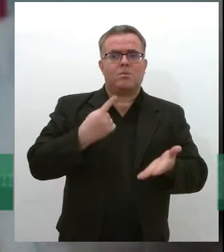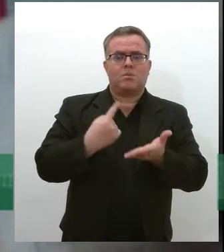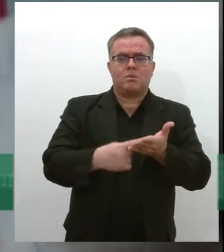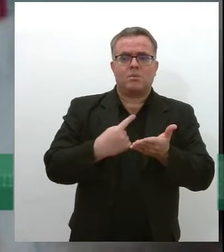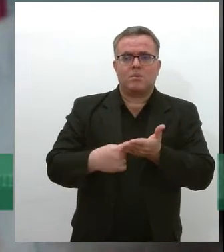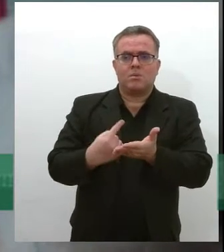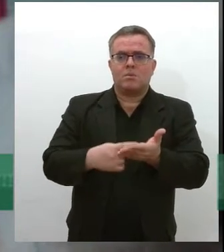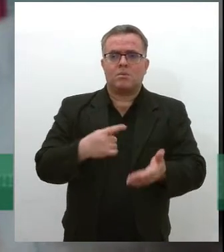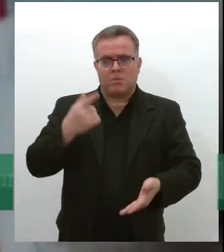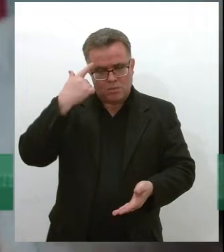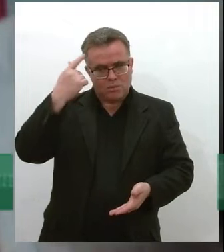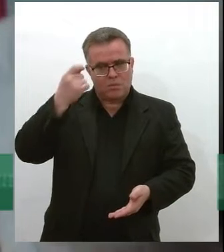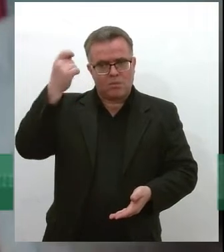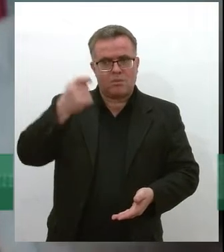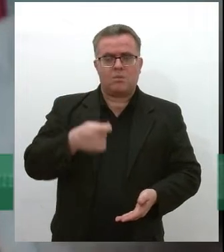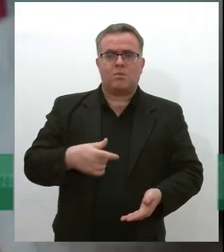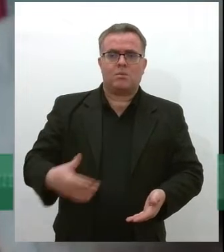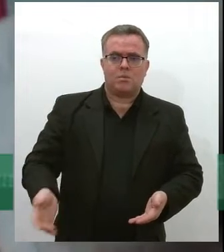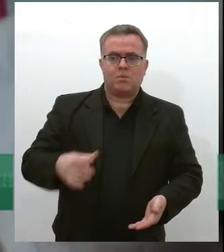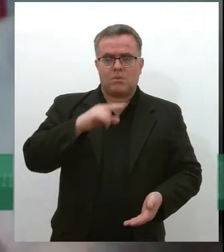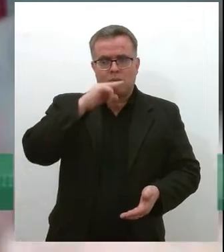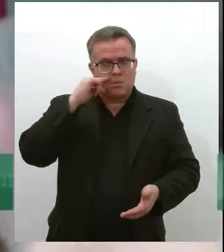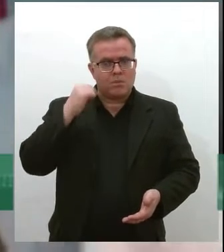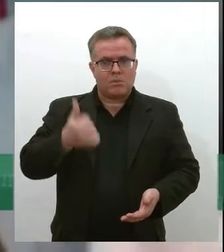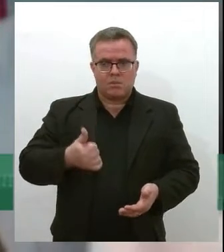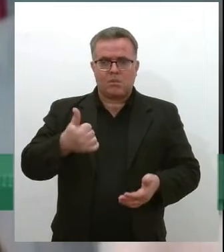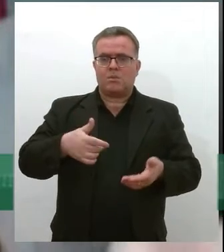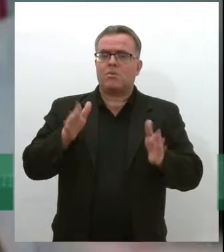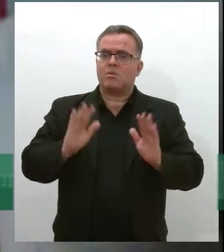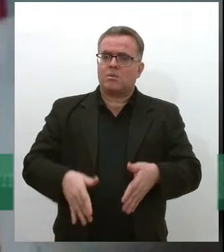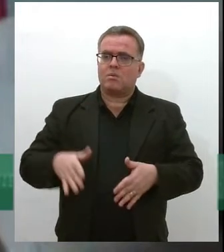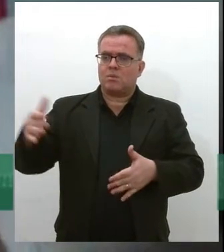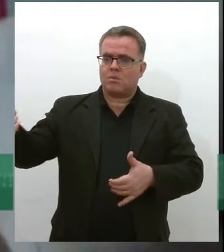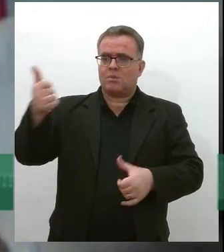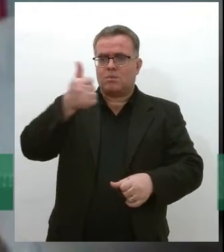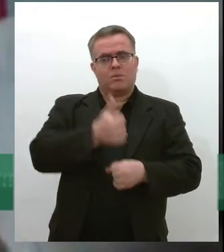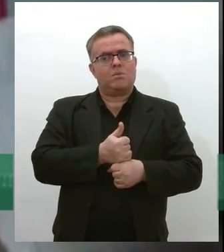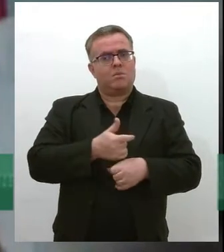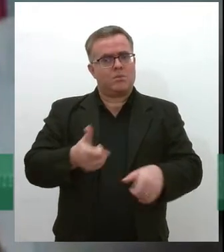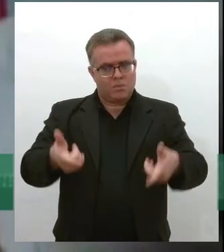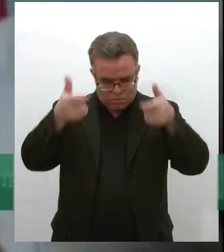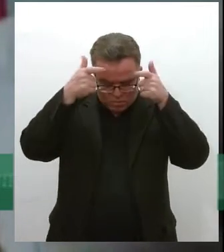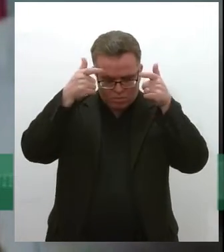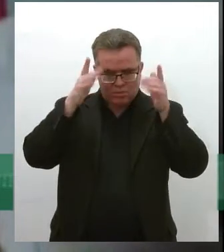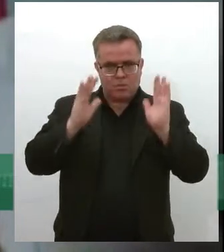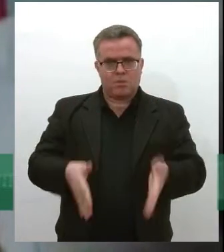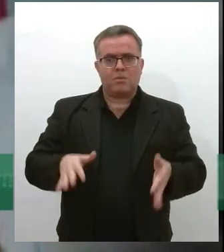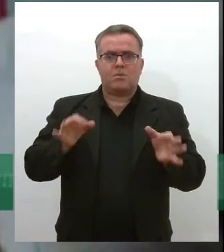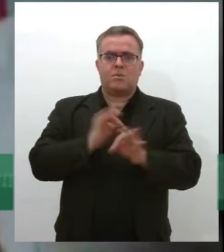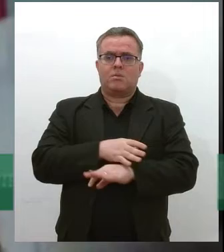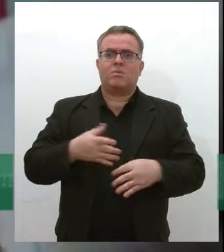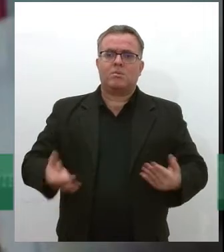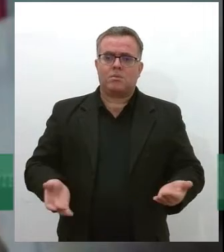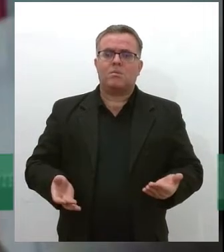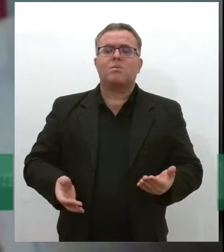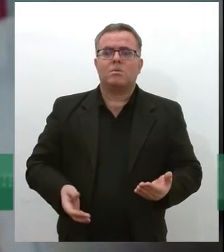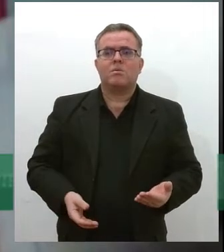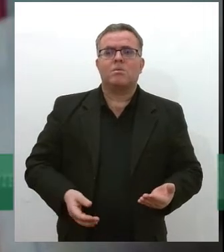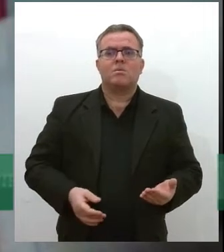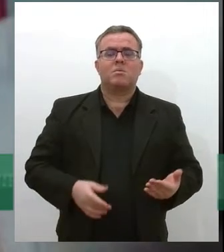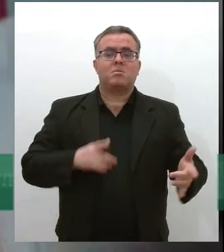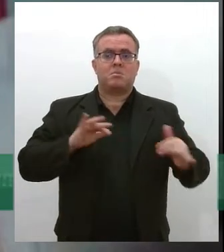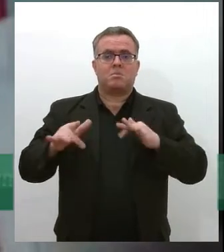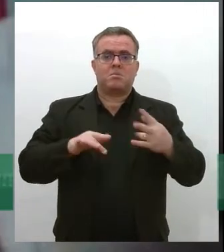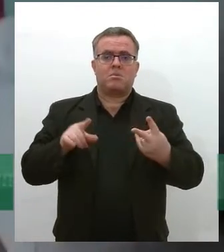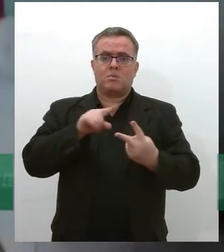Dom Pedro, né, para ele deixar de ser regente e se tornar um imperador de um vasto império, esses dois movimentos concomitantes vão